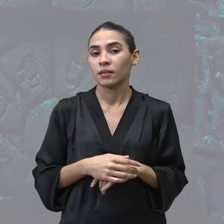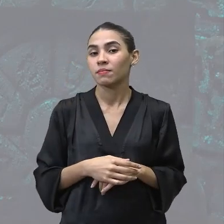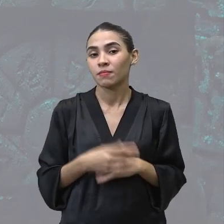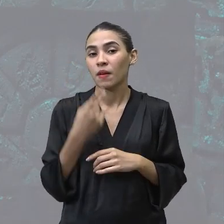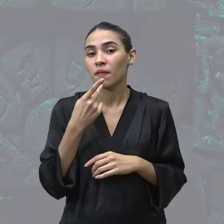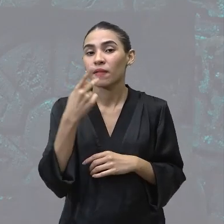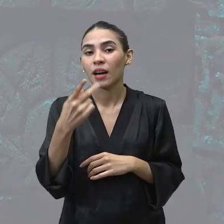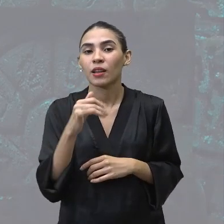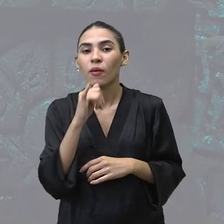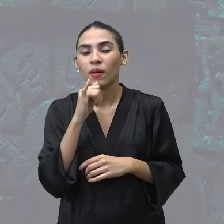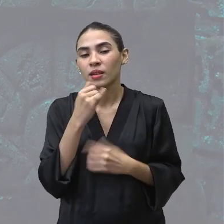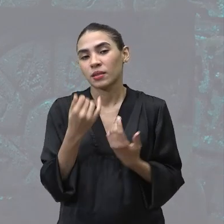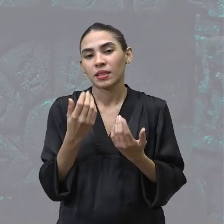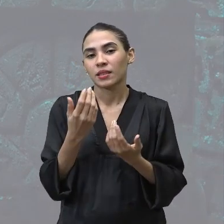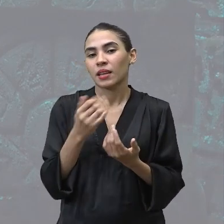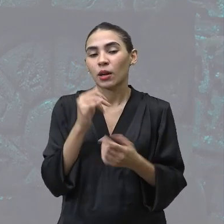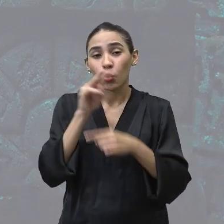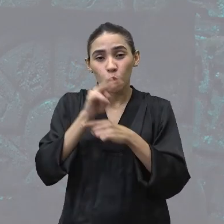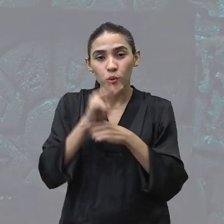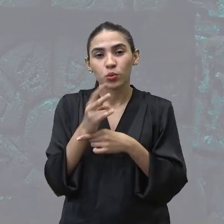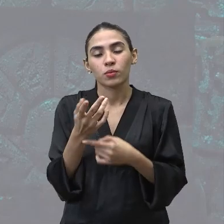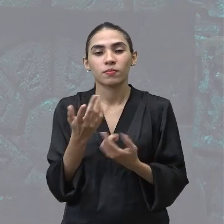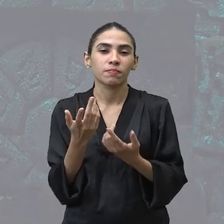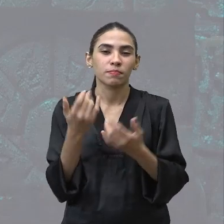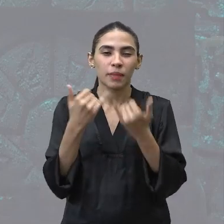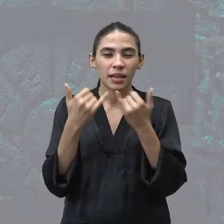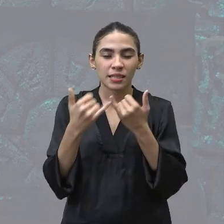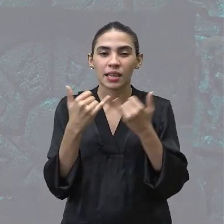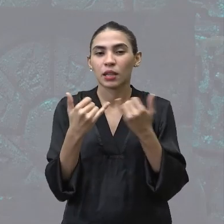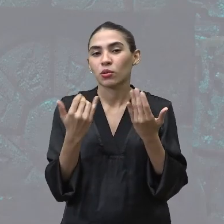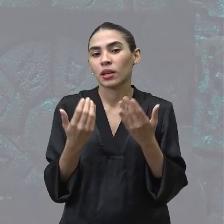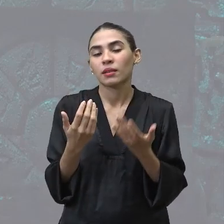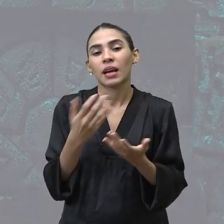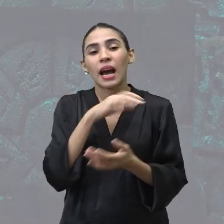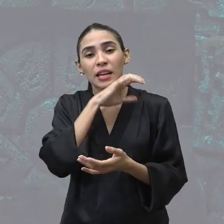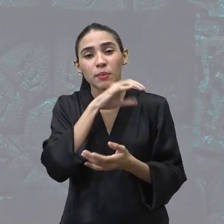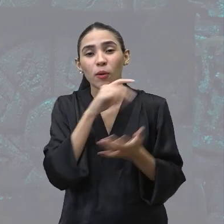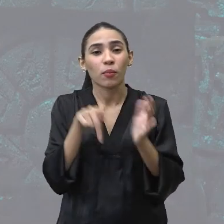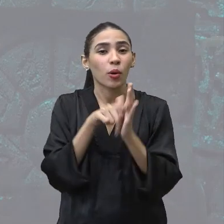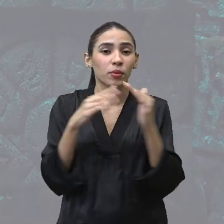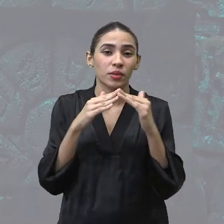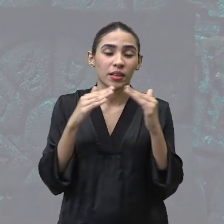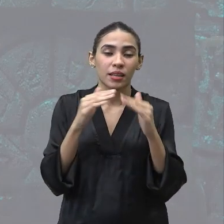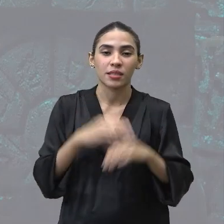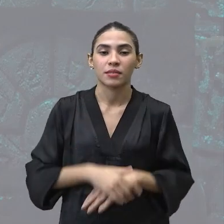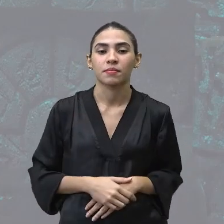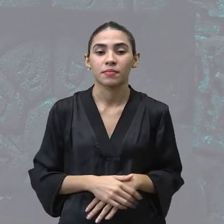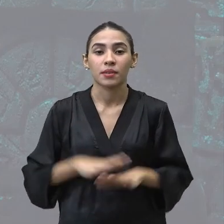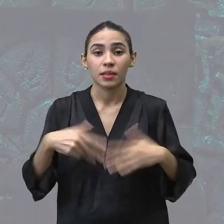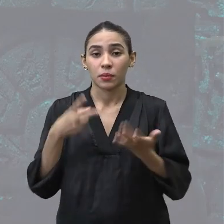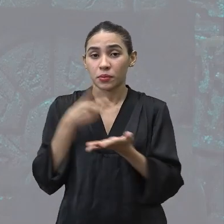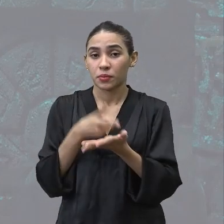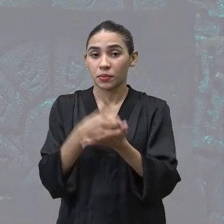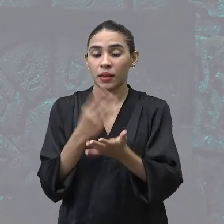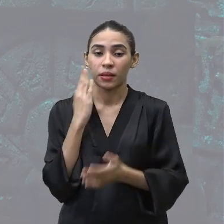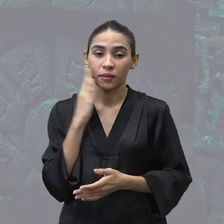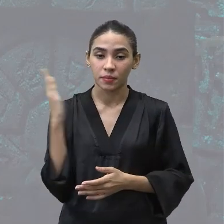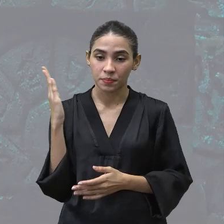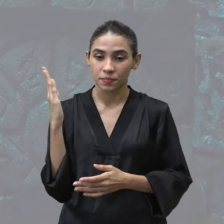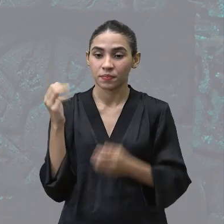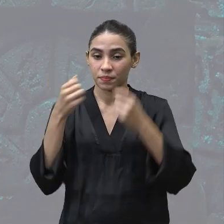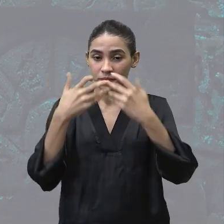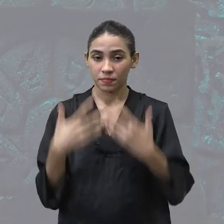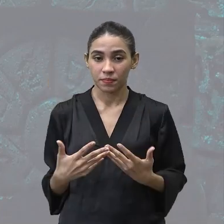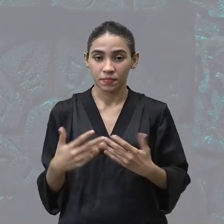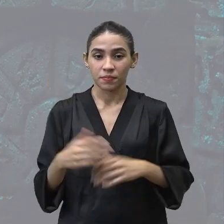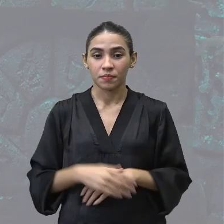fosse pets, né? Fazendo uma observação, dando uma curiosidade aí para vocês. Para a gente continuar um pouquinho para falar sobre